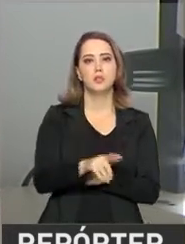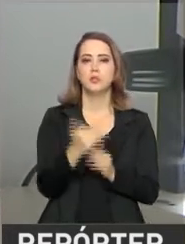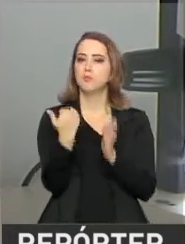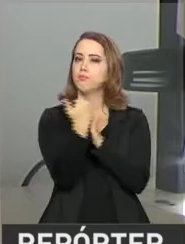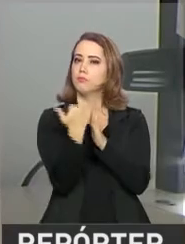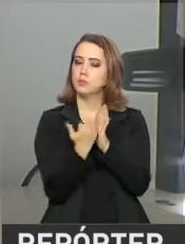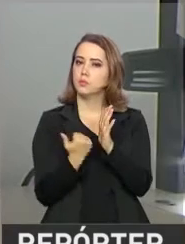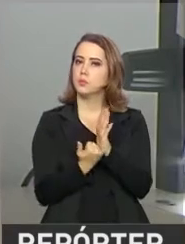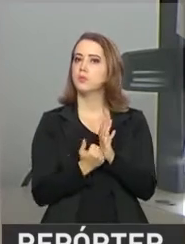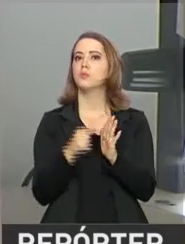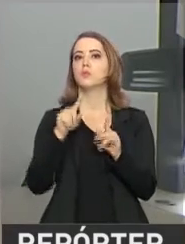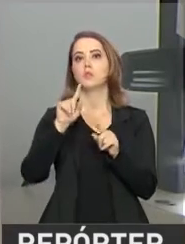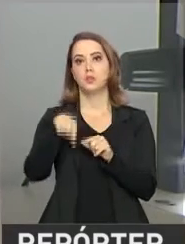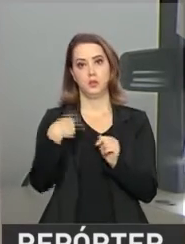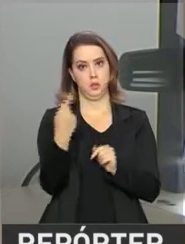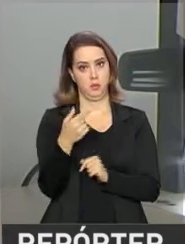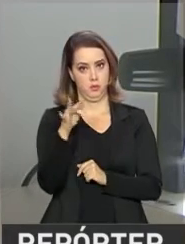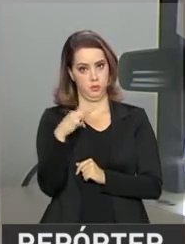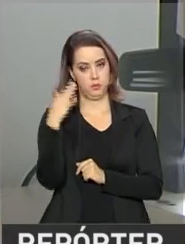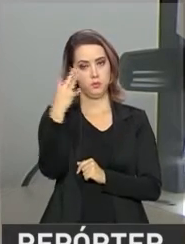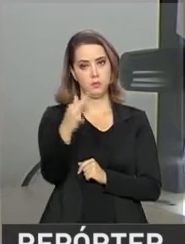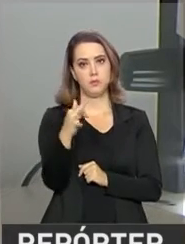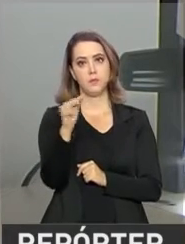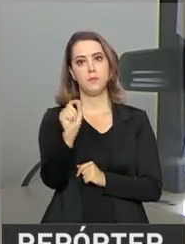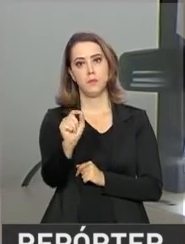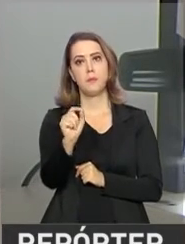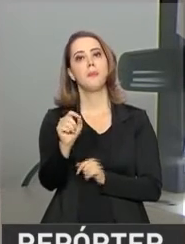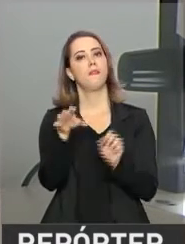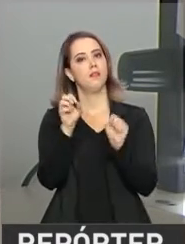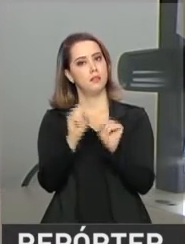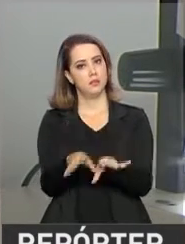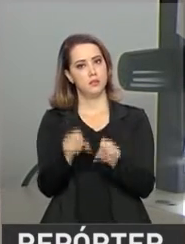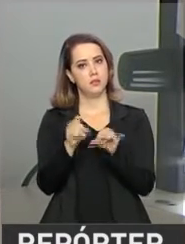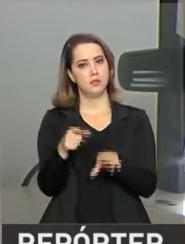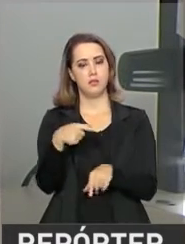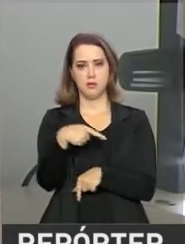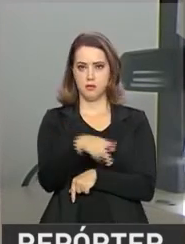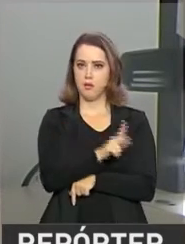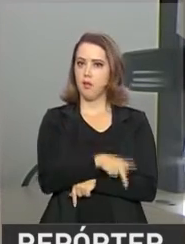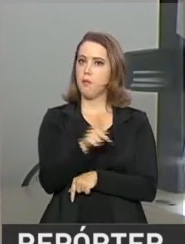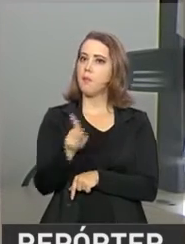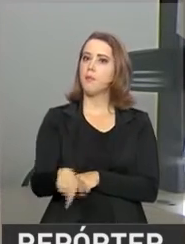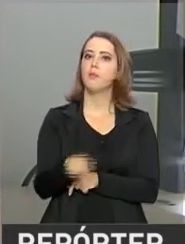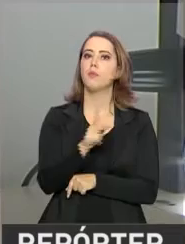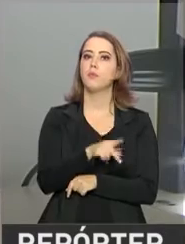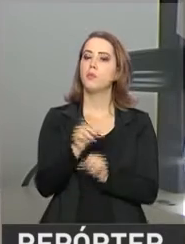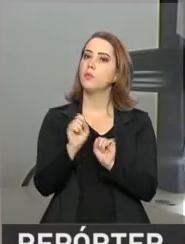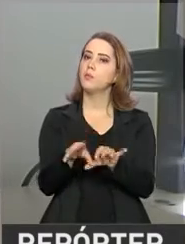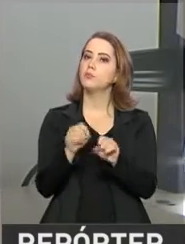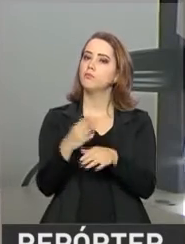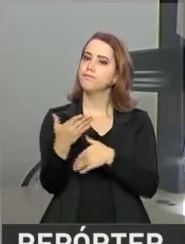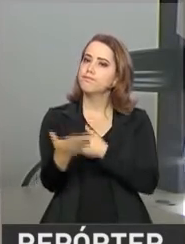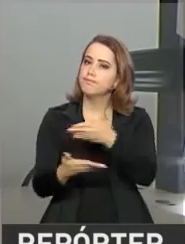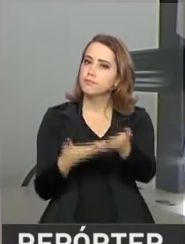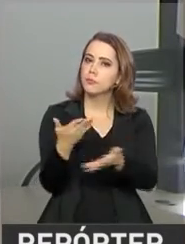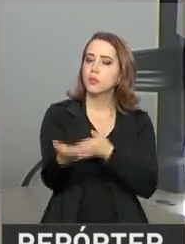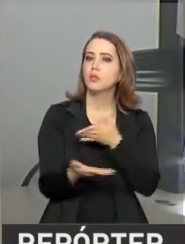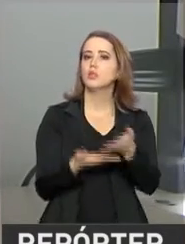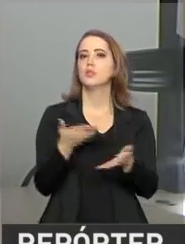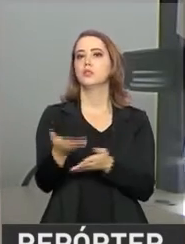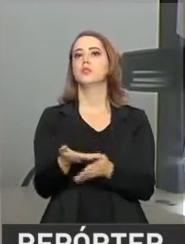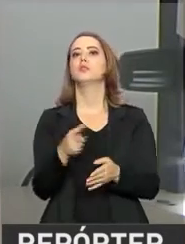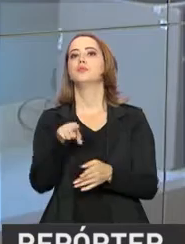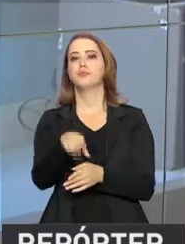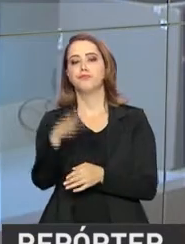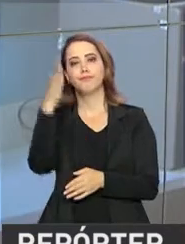e futuramente é e lecionar na área e passar conhecimento ensinar a pesquisa